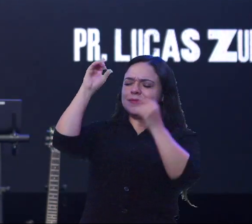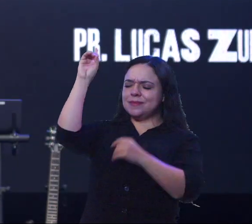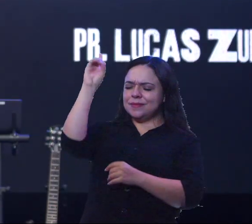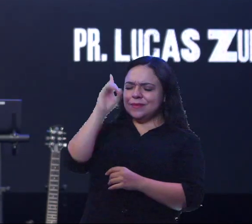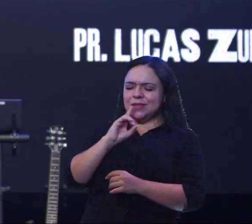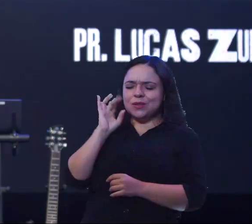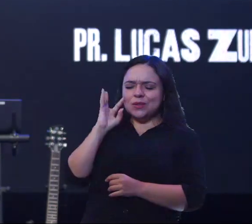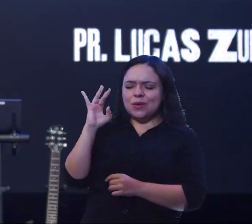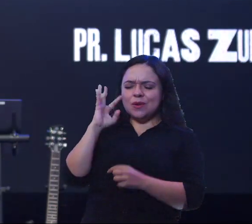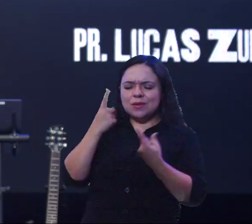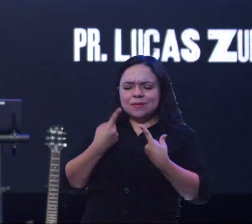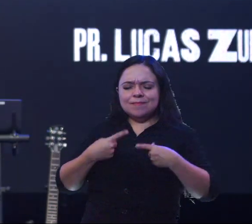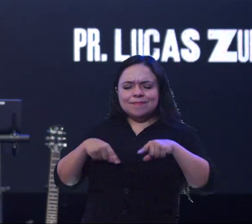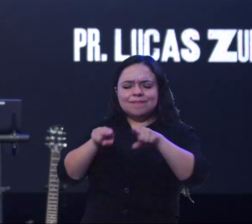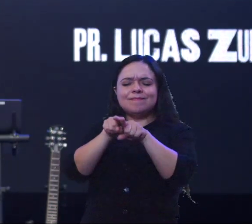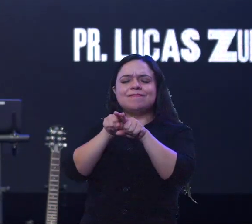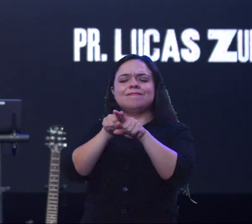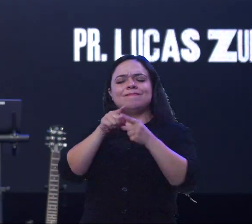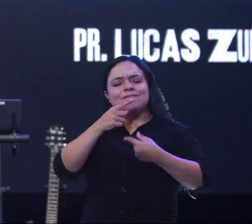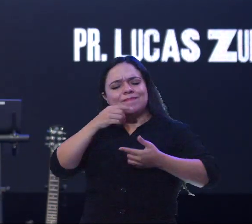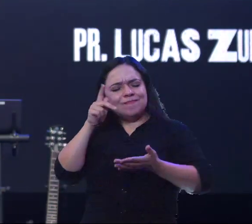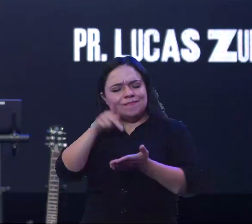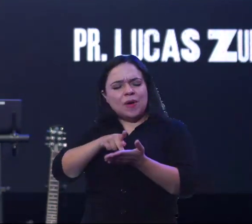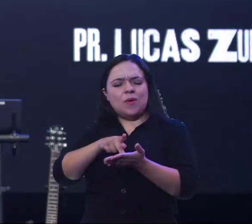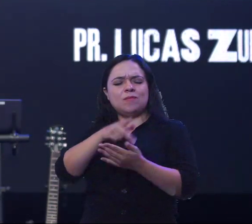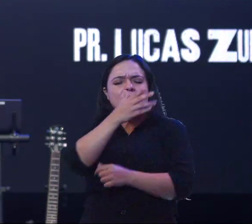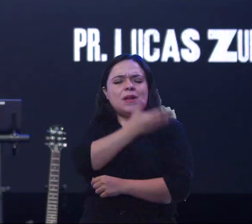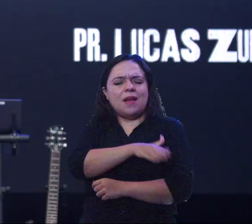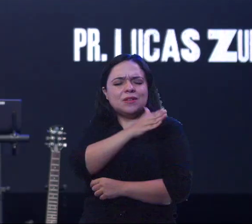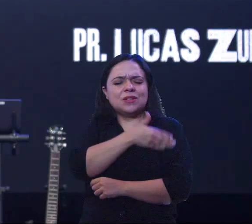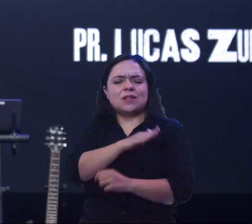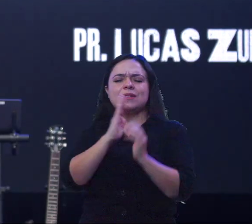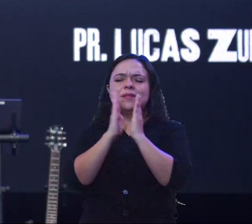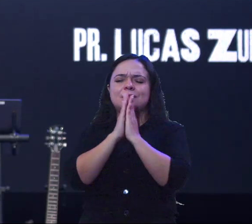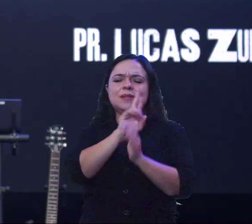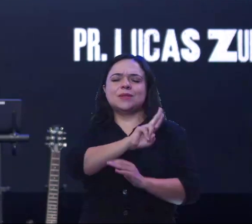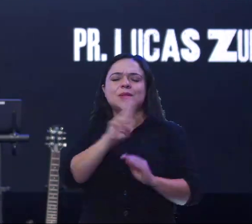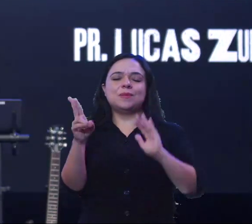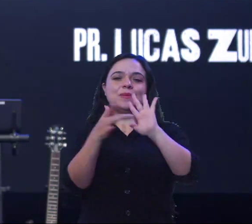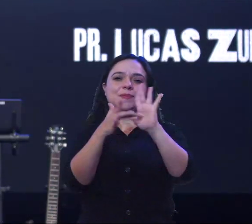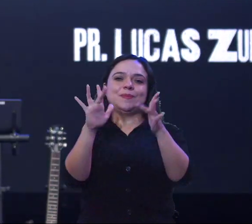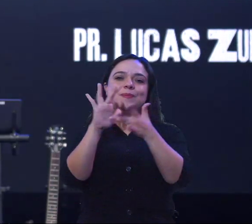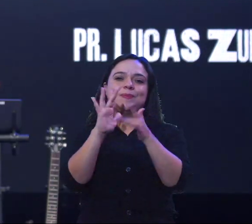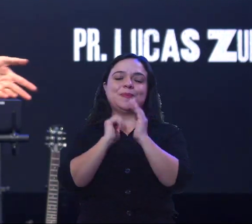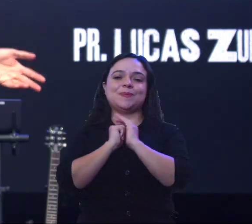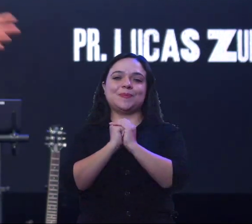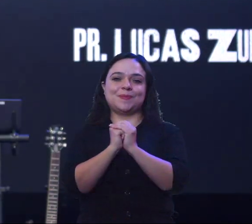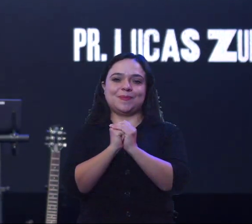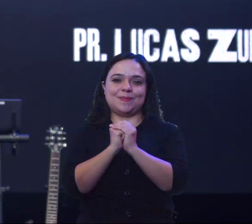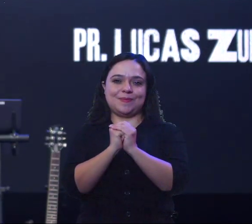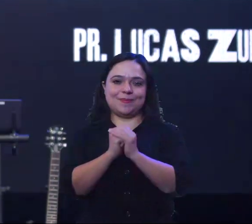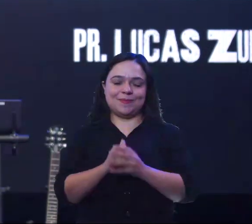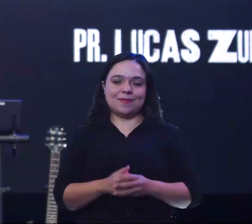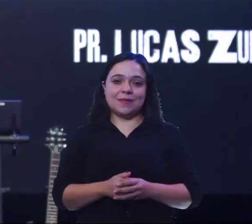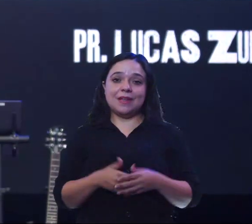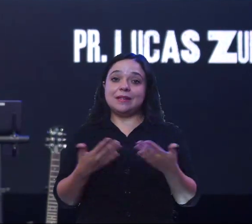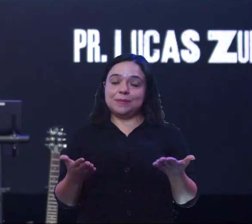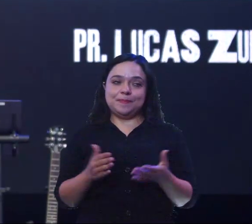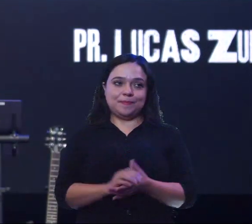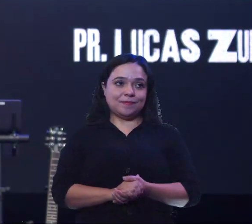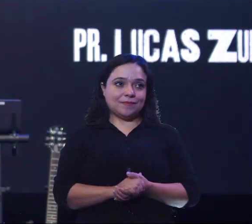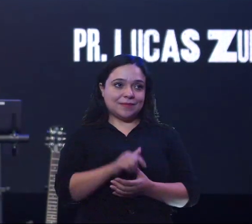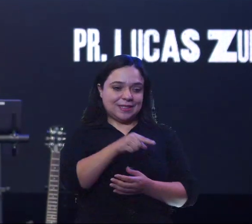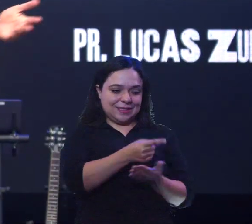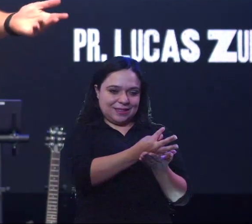sonhos restaurados, tirados do papel. Essa é a minha oração, Pai, no nome de Jesus. Amém. Esse texto nos ensina sobre